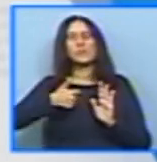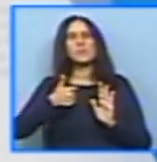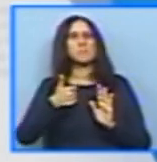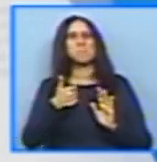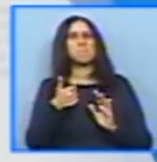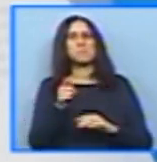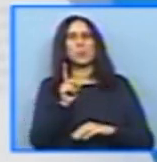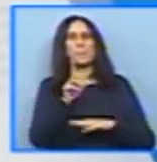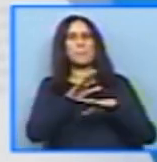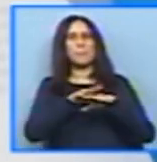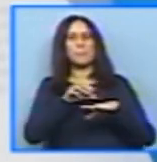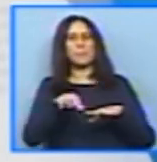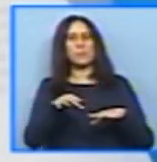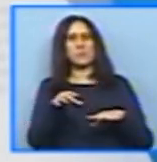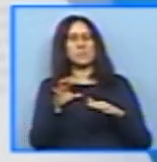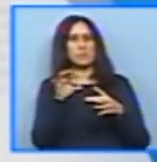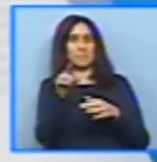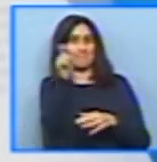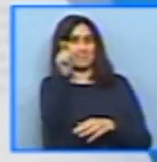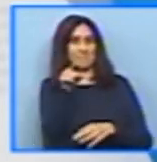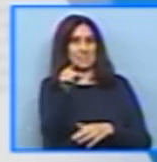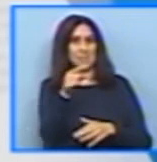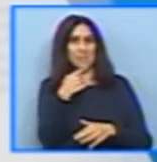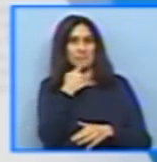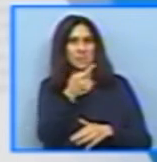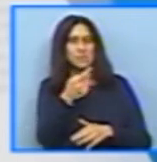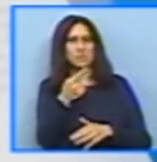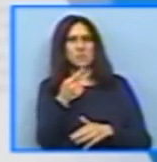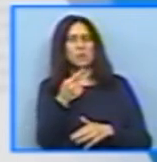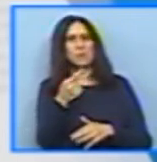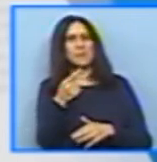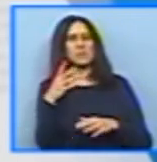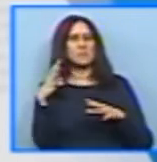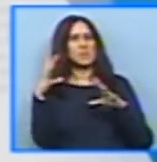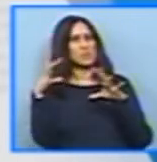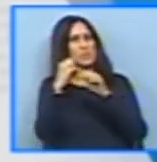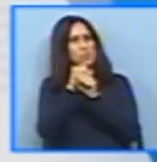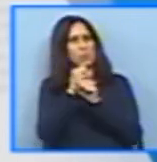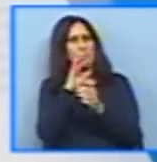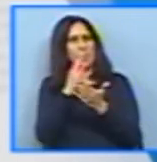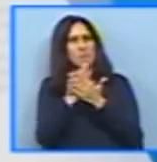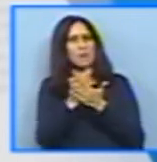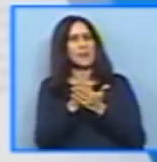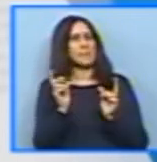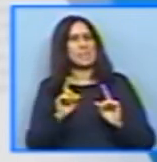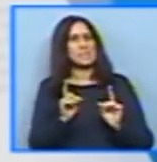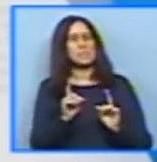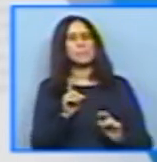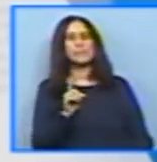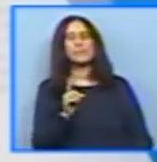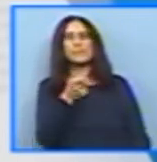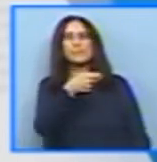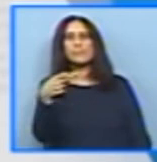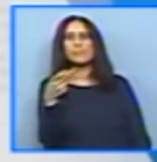não tanto por esta parte a que referes, Sim. que seria mais a conclusão, mas está sim por aquilo que nós podíamos